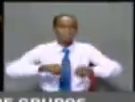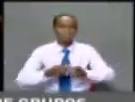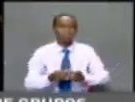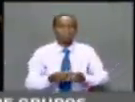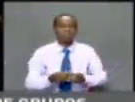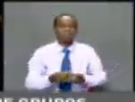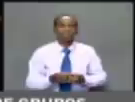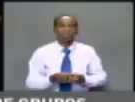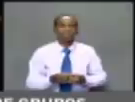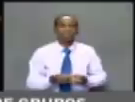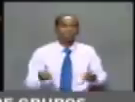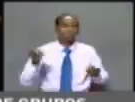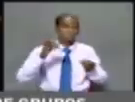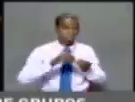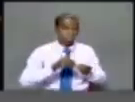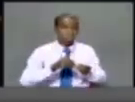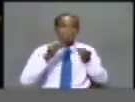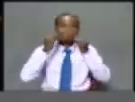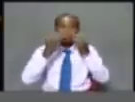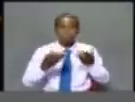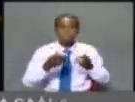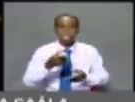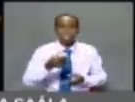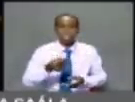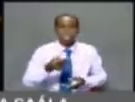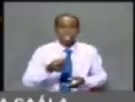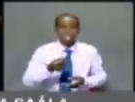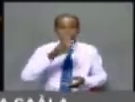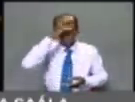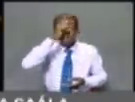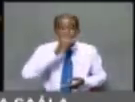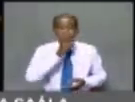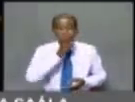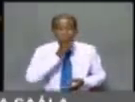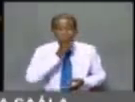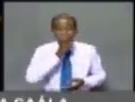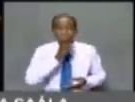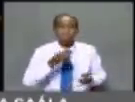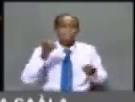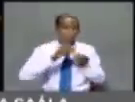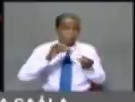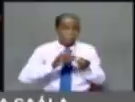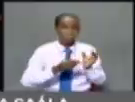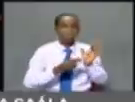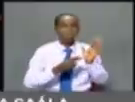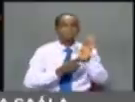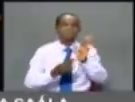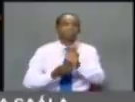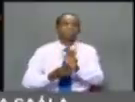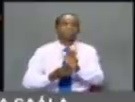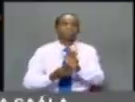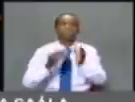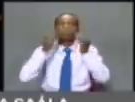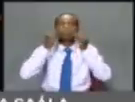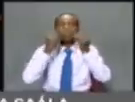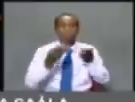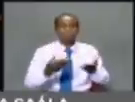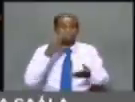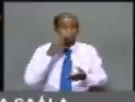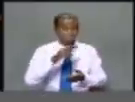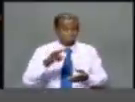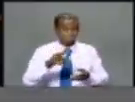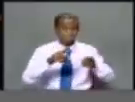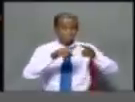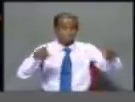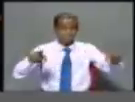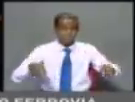descaso com a utilização do dinheiro público fica também mais evidente na autorização de uma obra desta